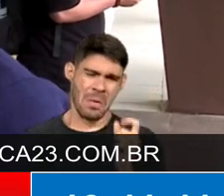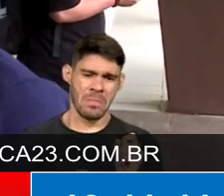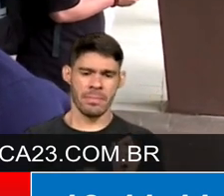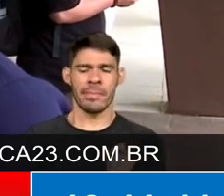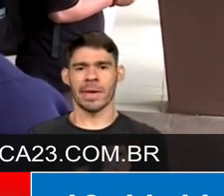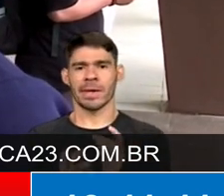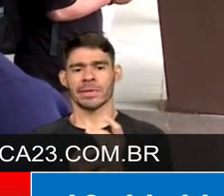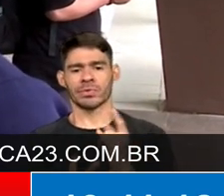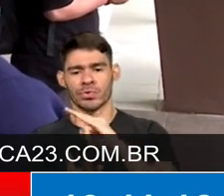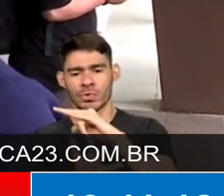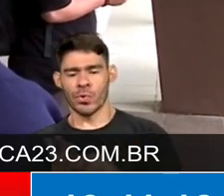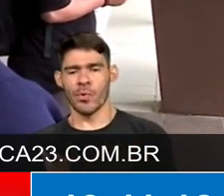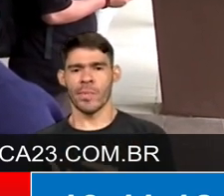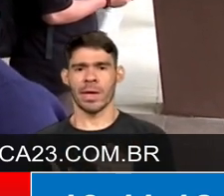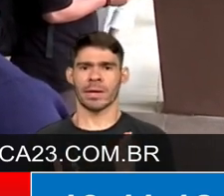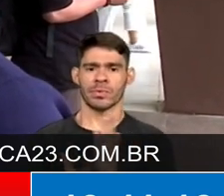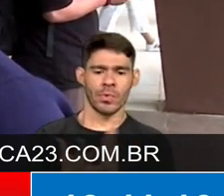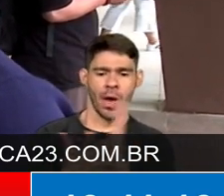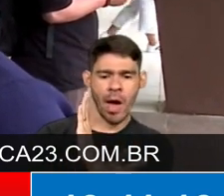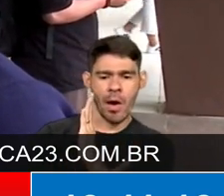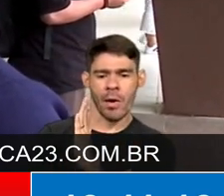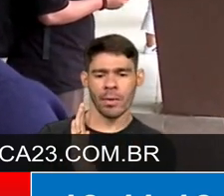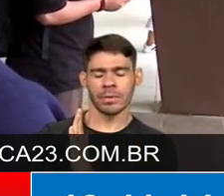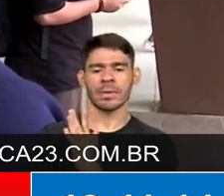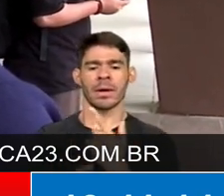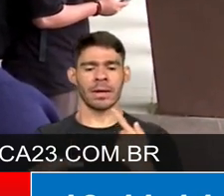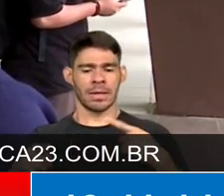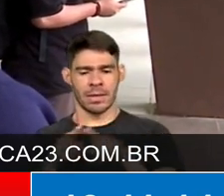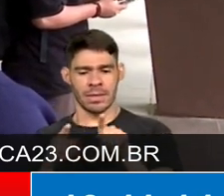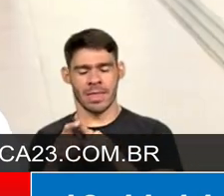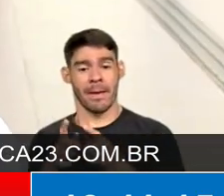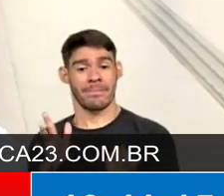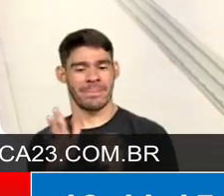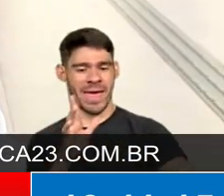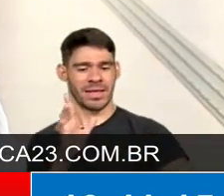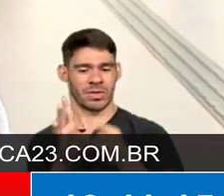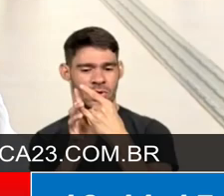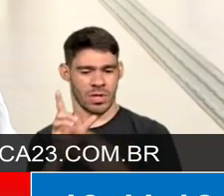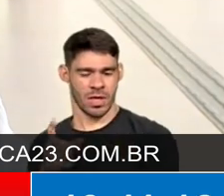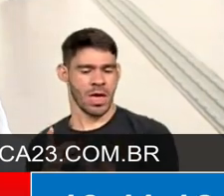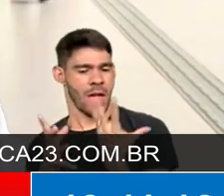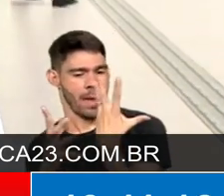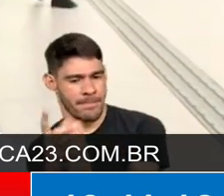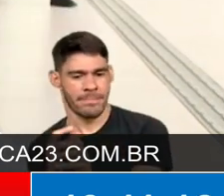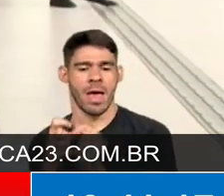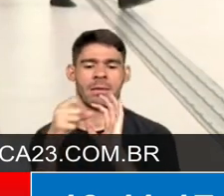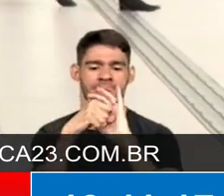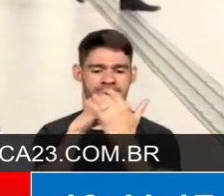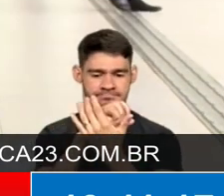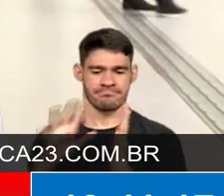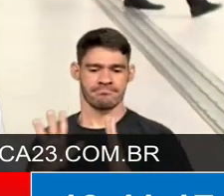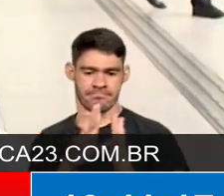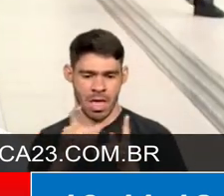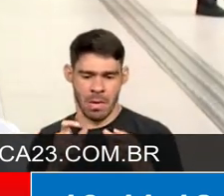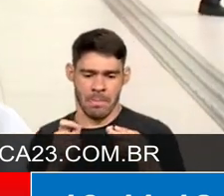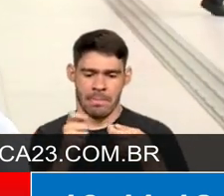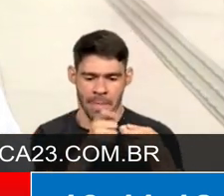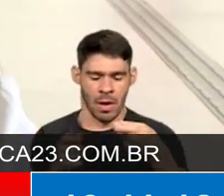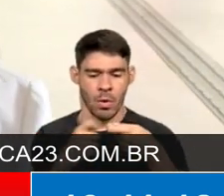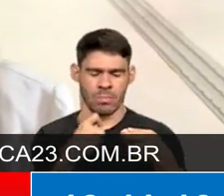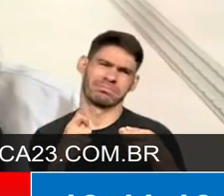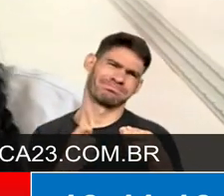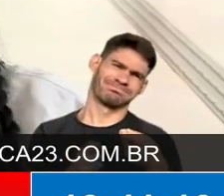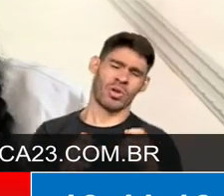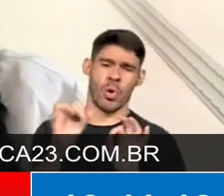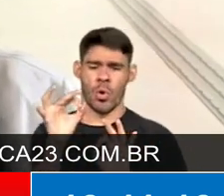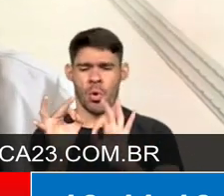pegar algum documento, fazer alguma coisa assim, tem como assinar também documento por ele. Na verdade eu baixei na época da pandemia, né, para controlar, na verdade